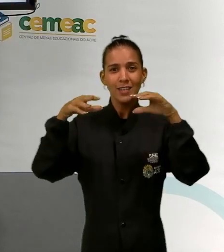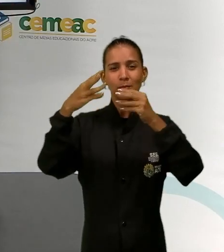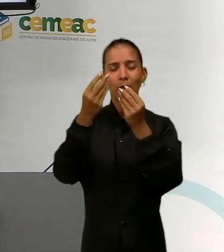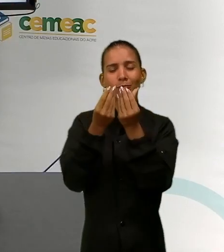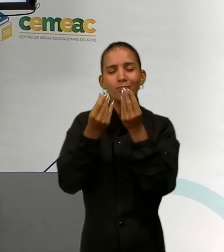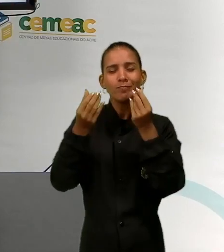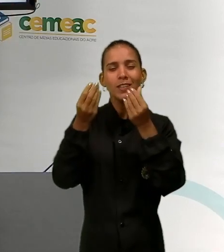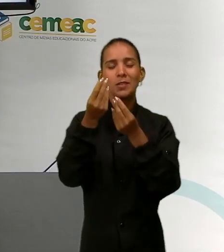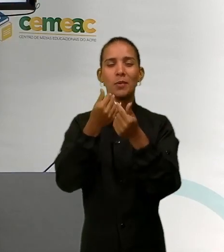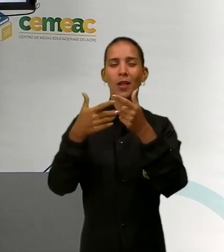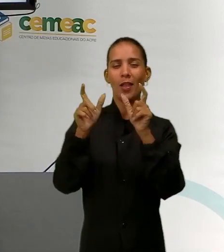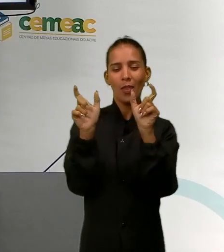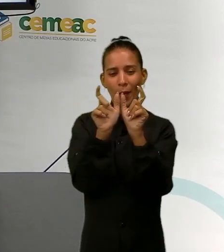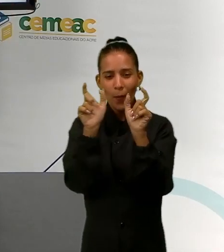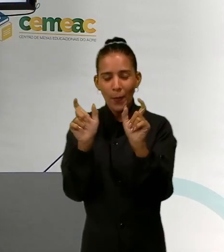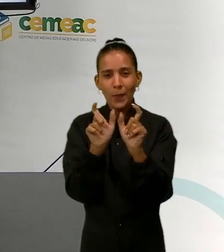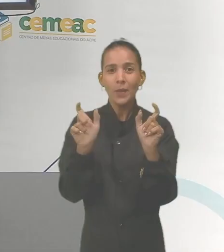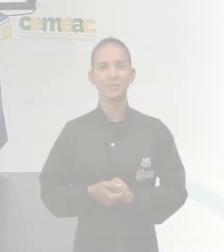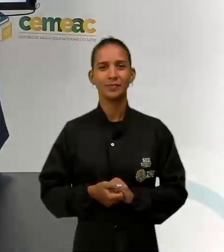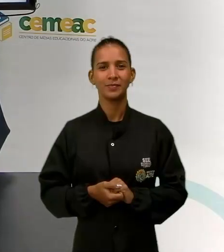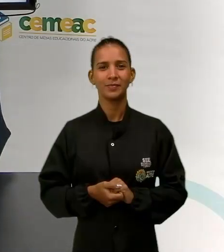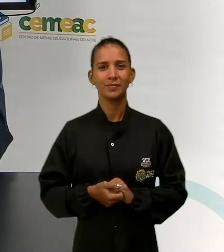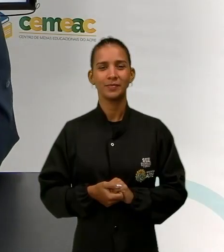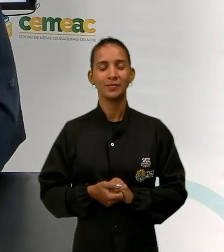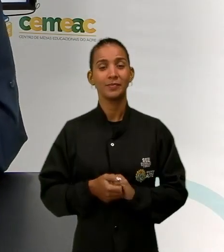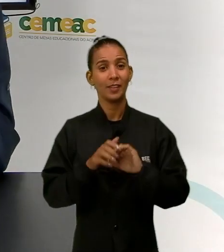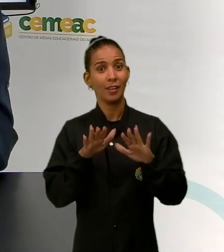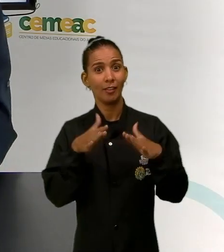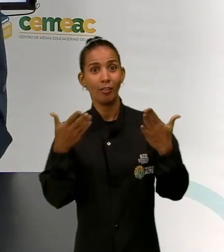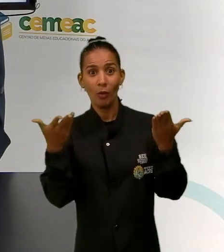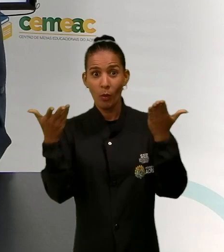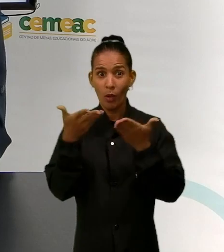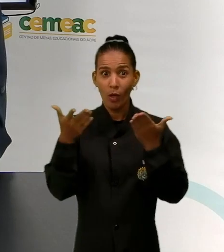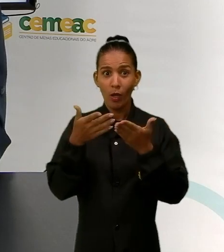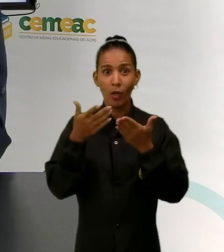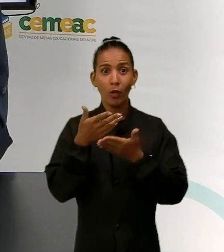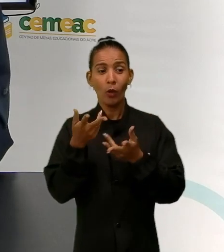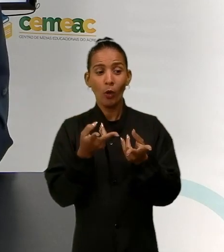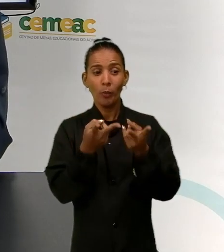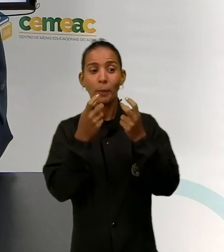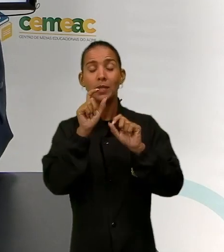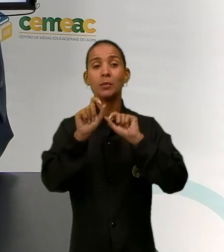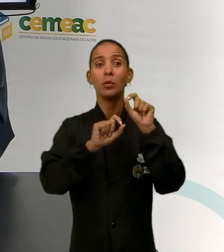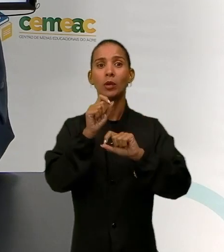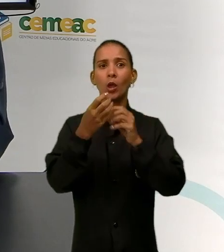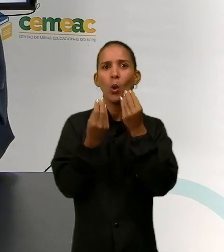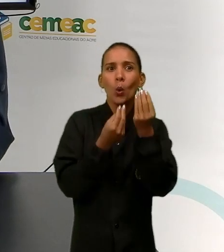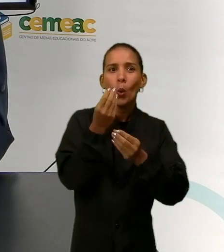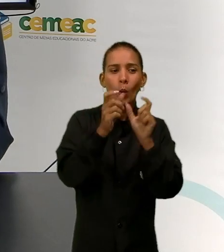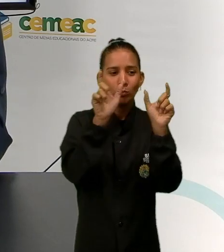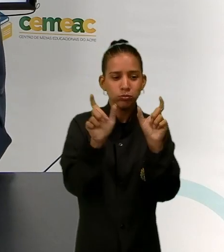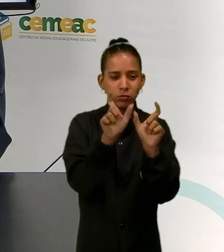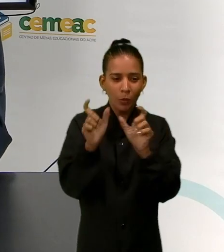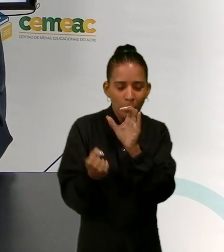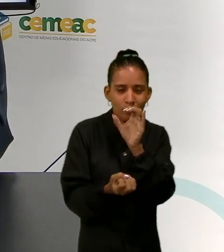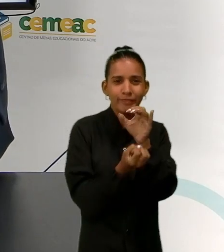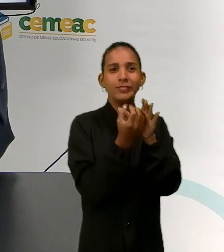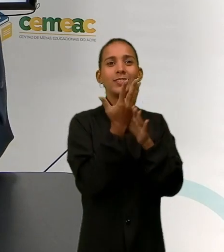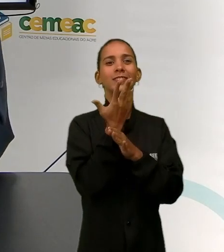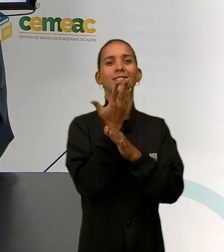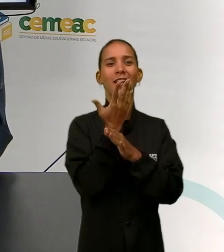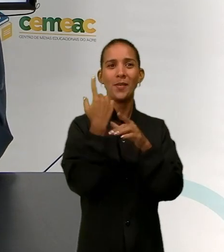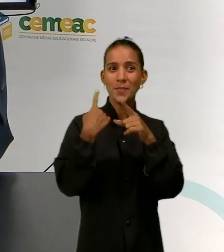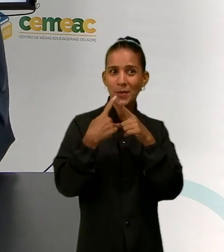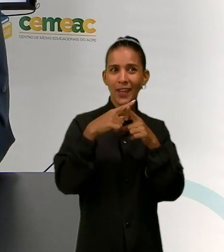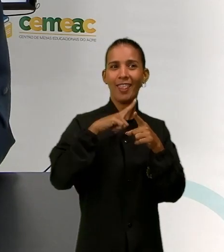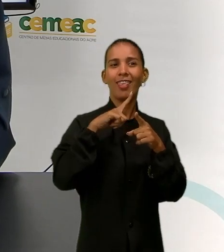esses elementos ali da tabela periódica. Então agora nós vamos ver de onde veio cada um dos elementos a partir das suas estrelas